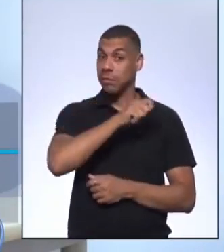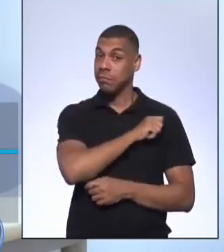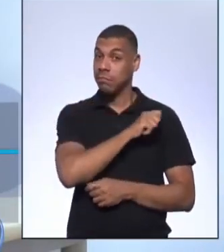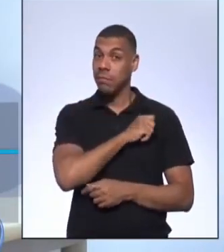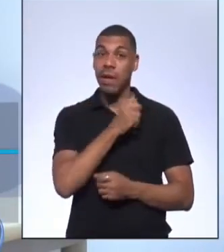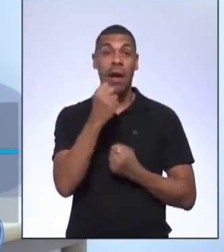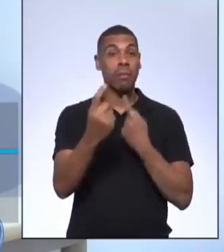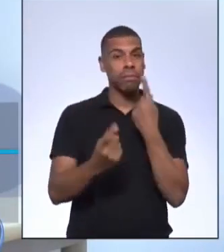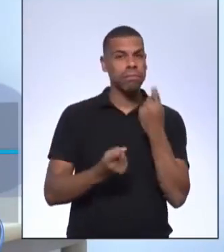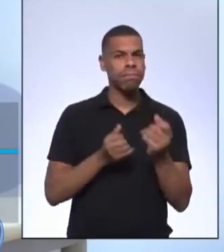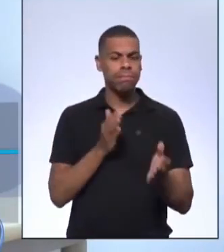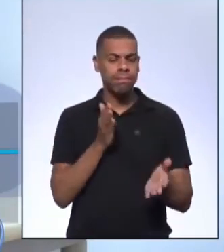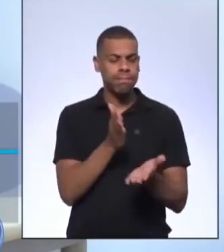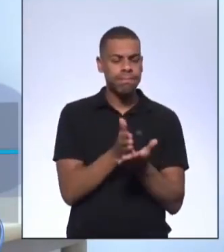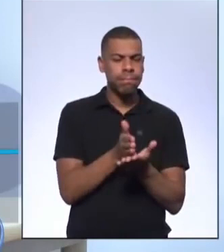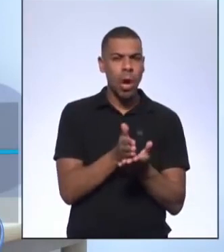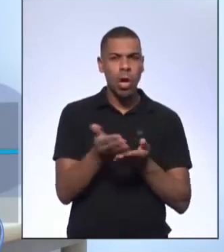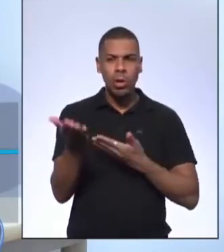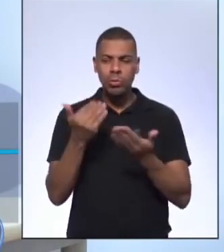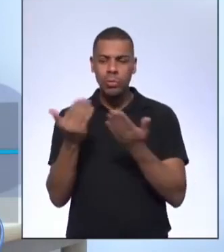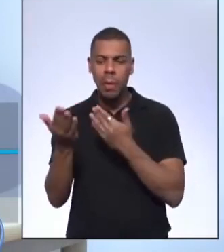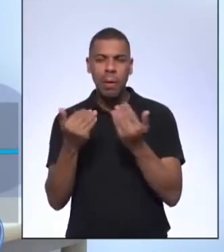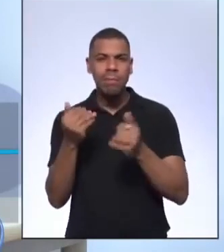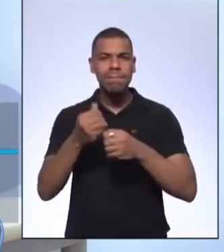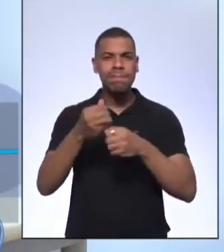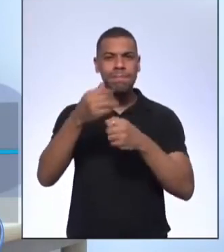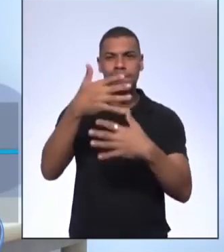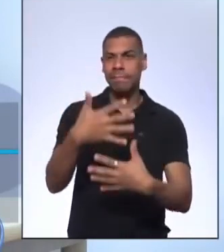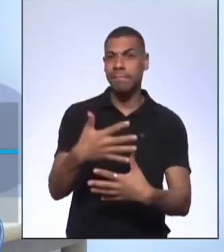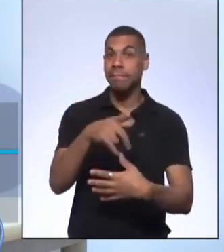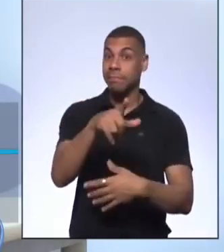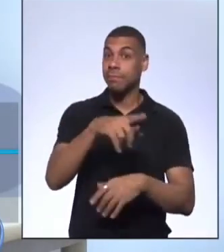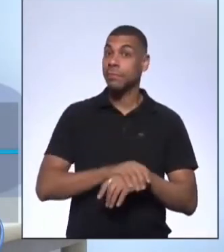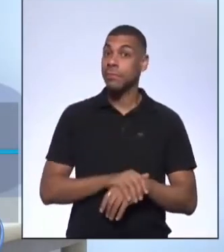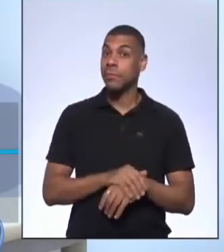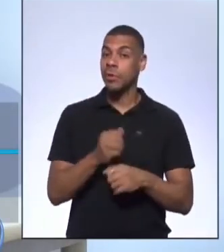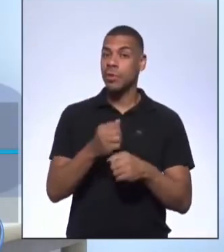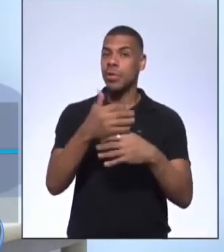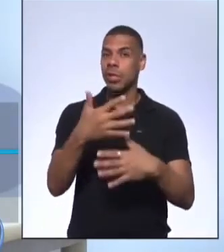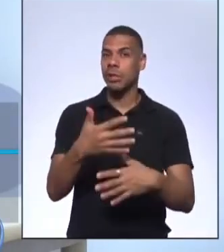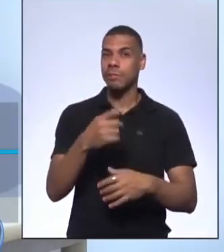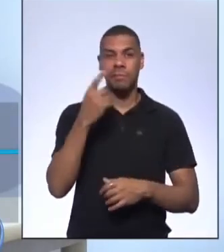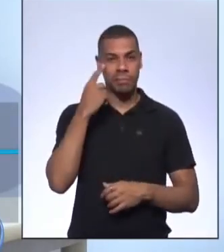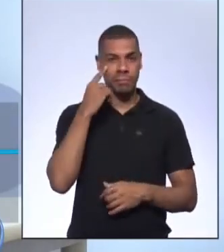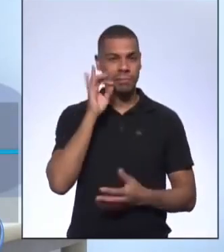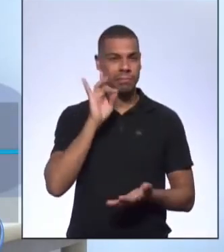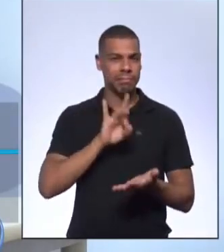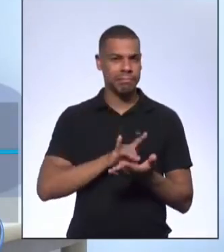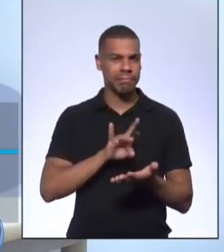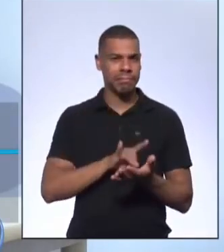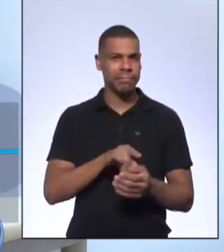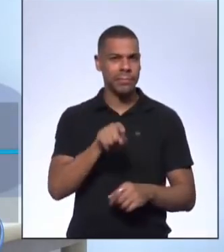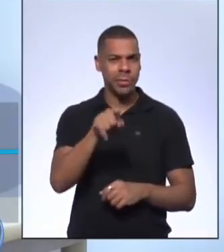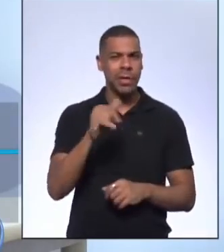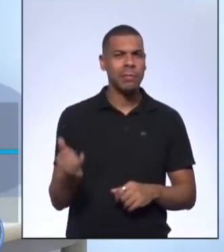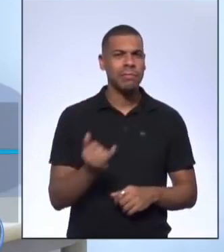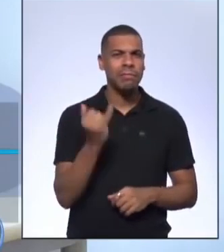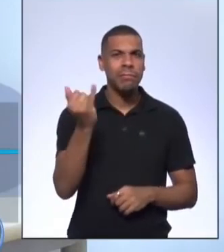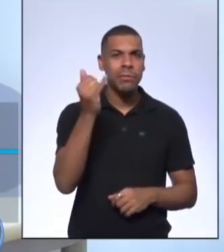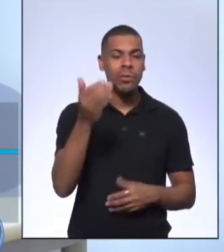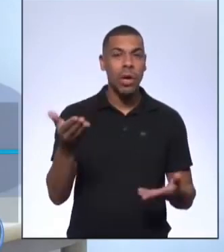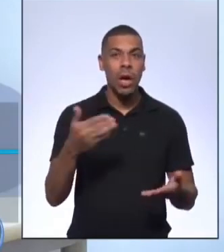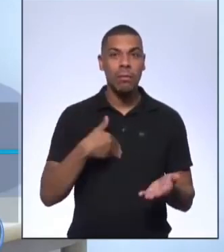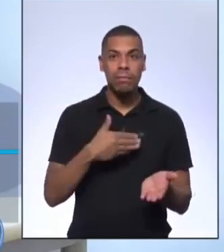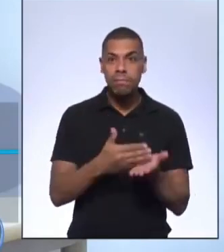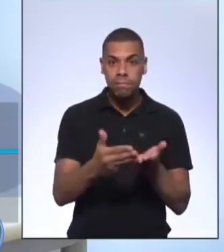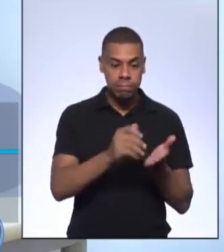alguns momentos de diálogo, de interação, e ela acontece por meio do nosso chat oficial. Então, é importante que você, no momento